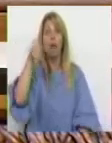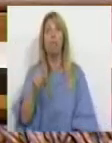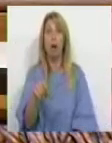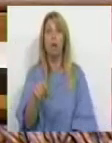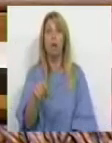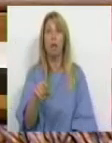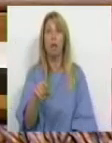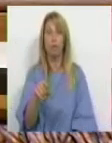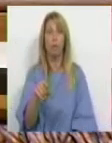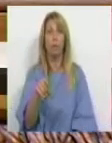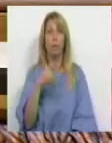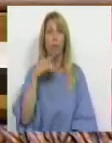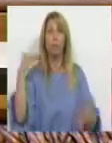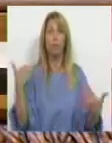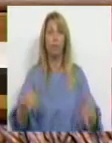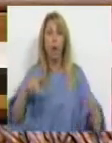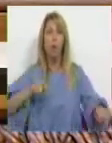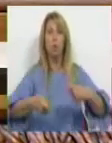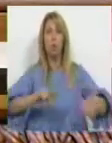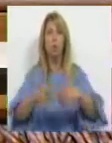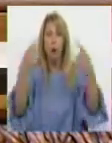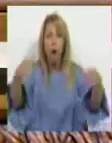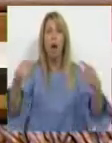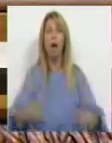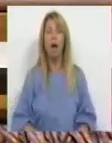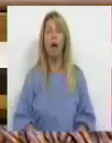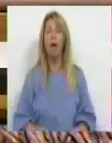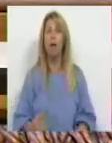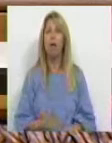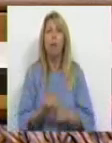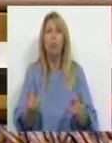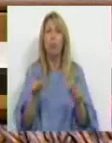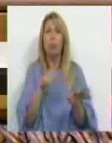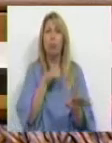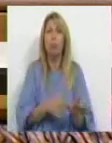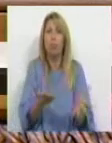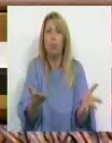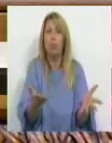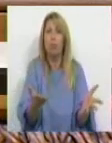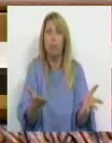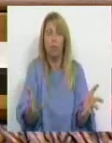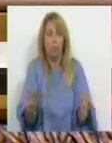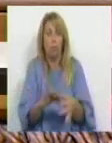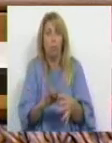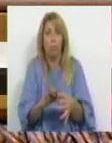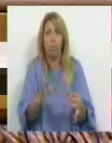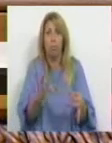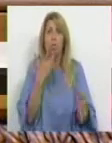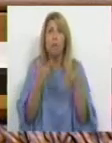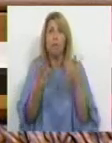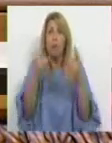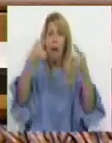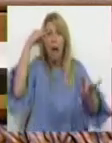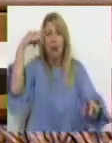fosse violentamente torturado. Porque é que isto há de ser permitido em relação a um espetáculo com